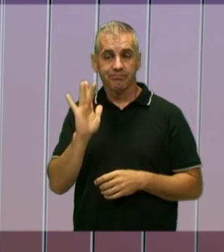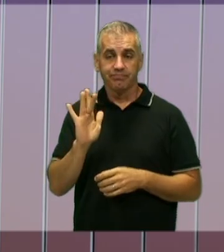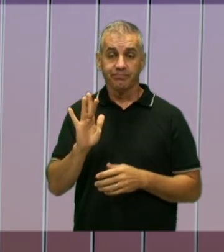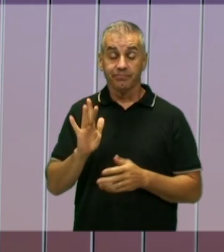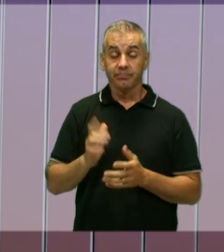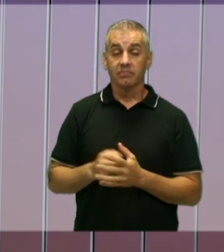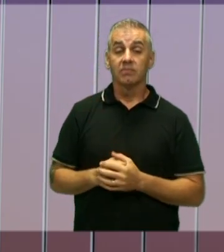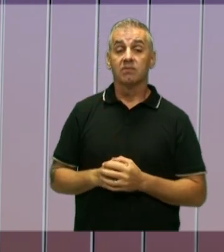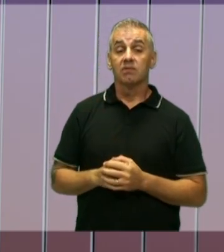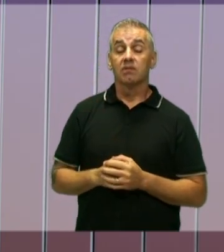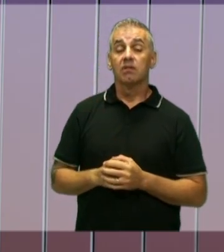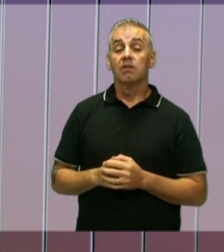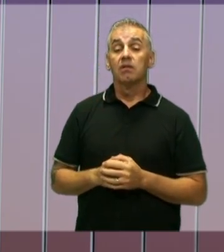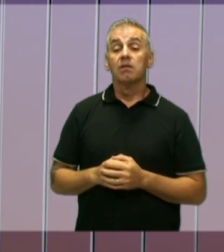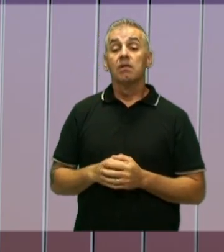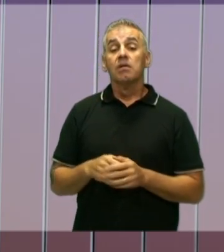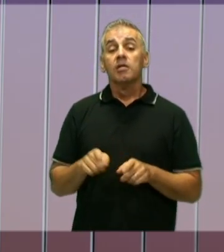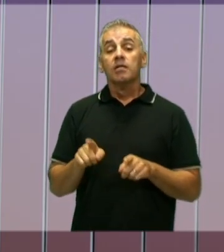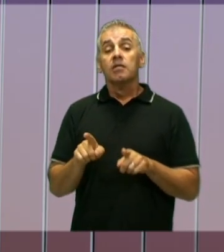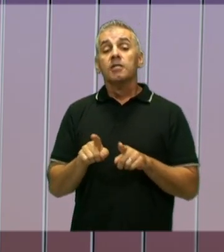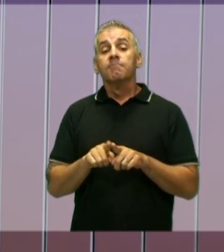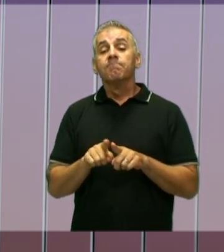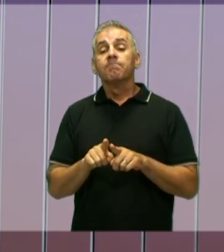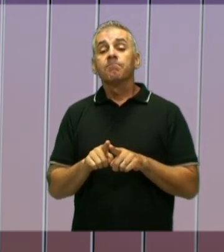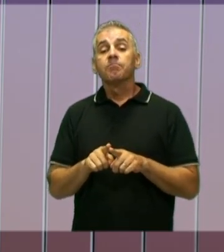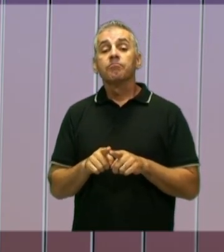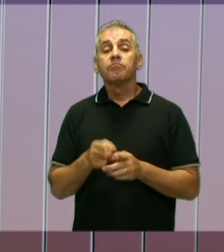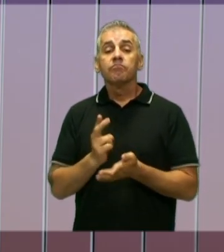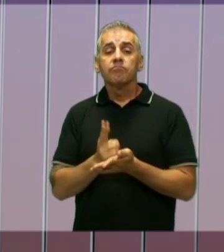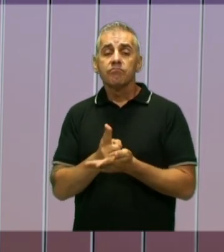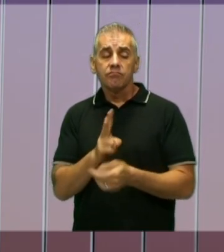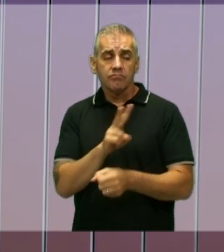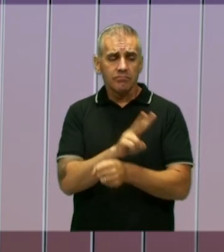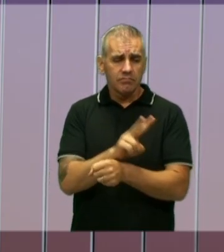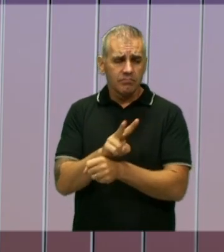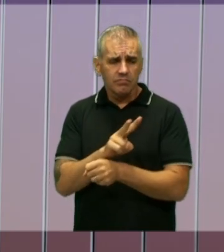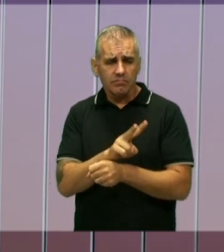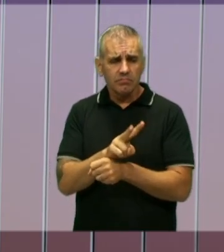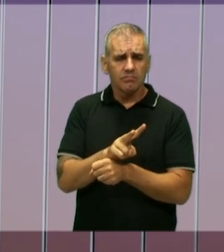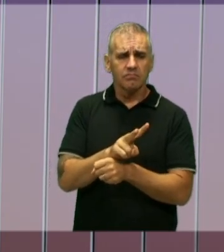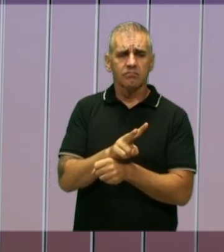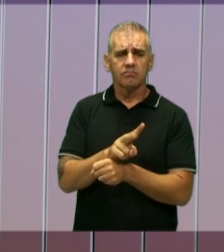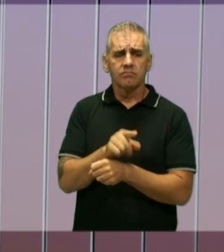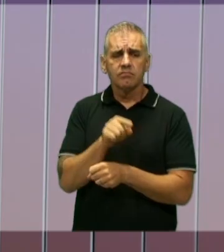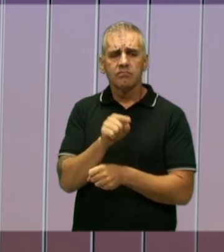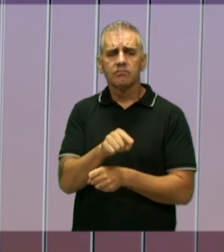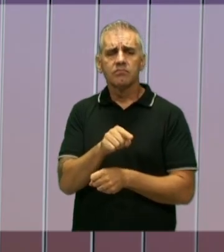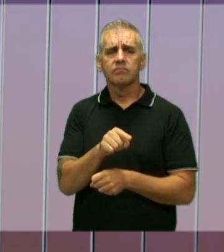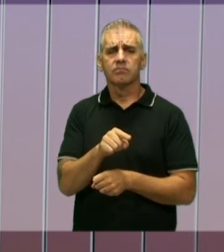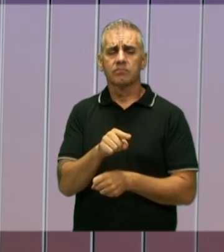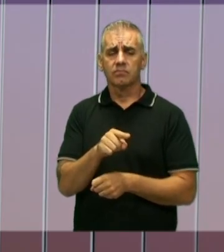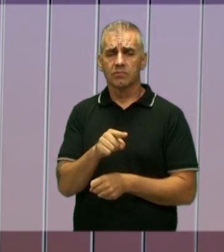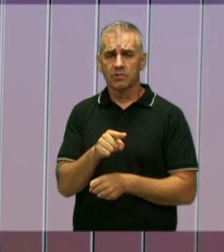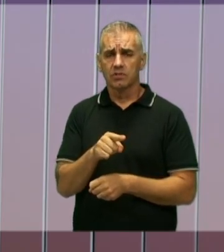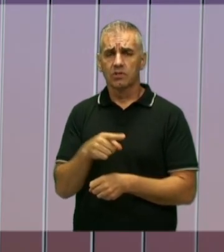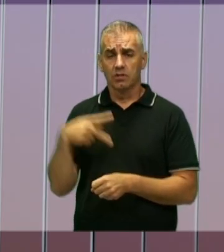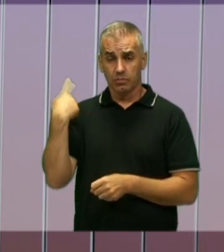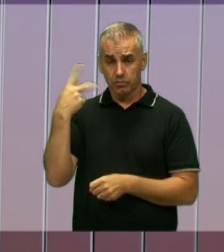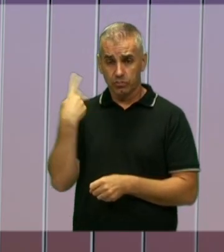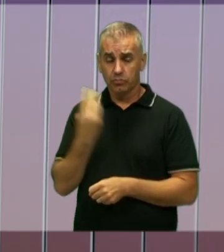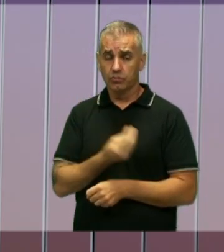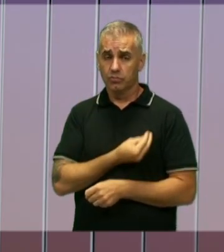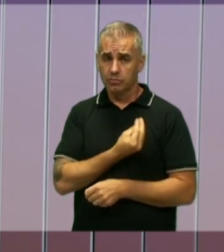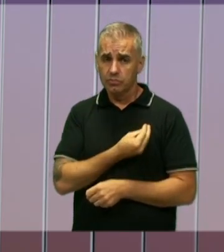E assim, eu procuro ser extremamente efetivo em alguns movimentos que faço, né? A política vive bastante de fala,